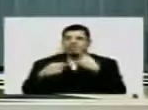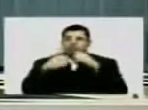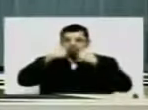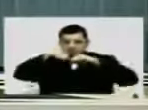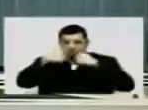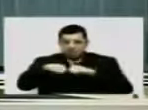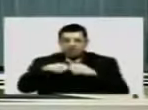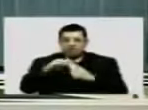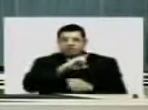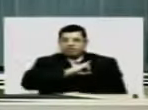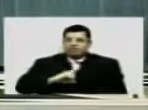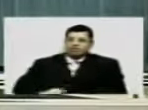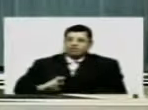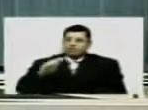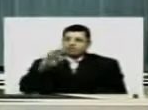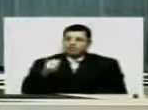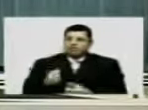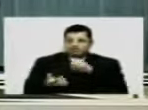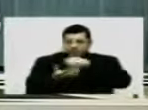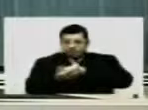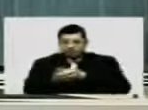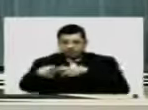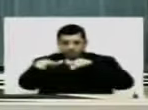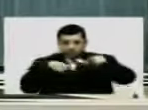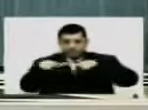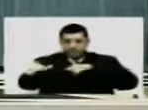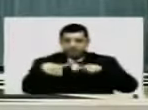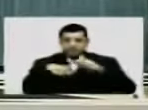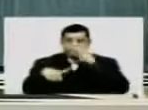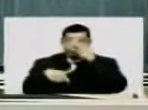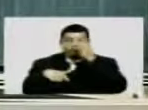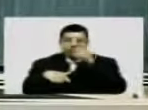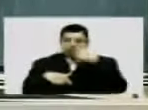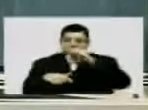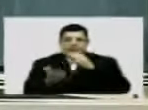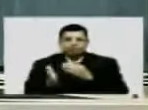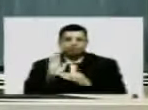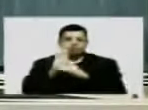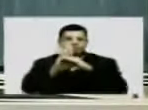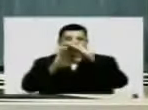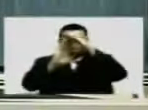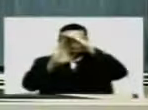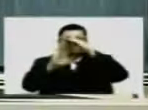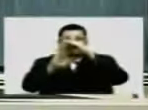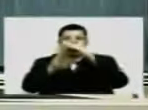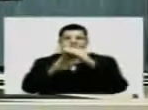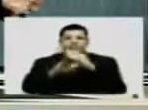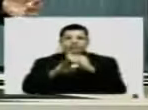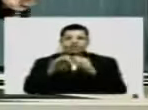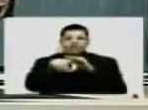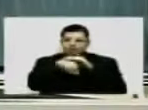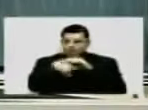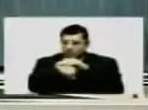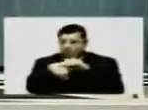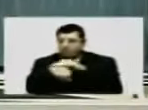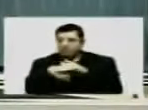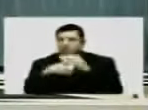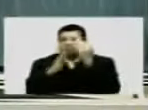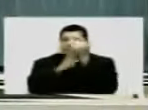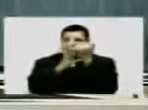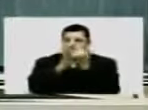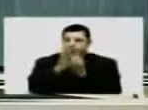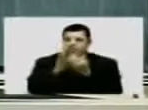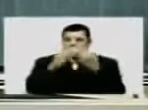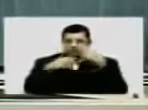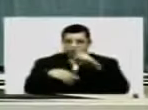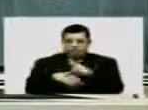nós precisamos, deputado Marco Rota, firmar o compromisso de que vamos levantar esse débito, negociar. A